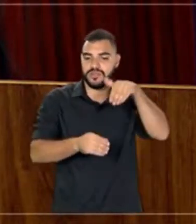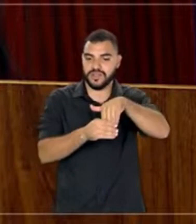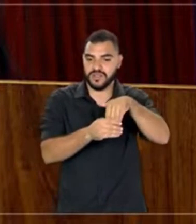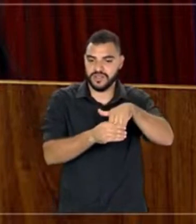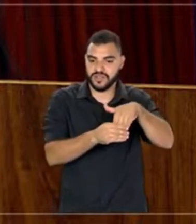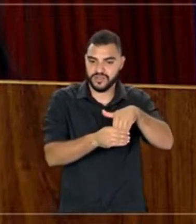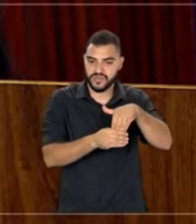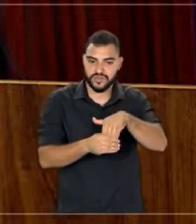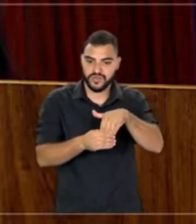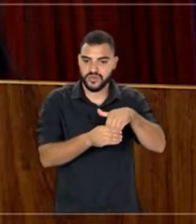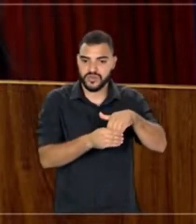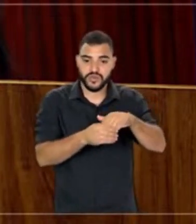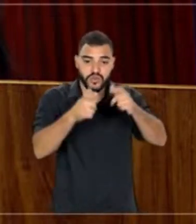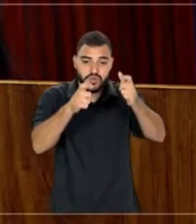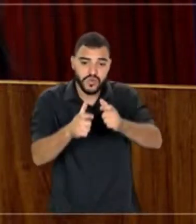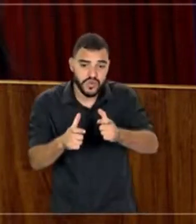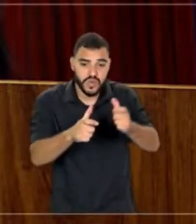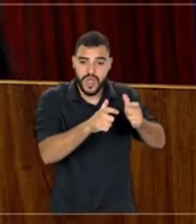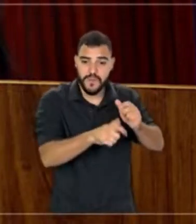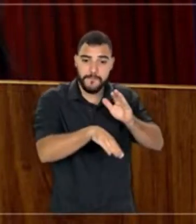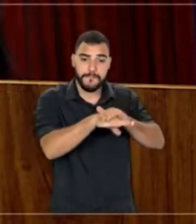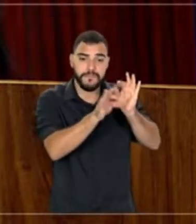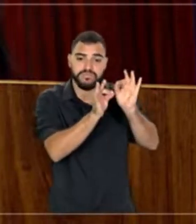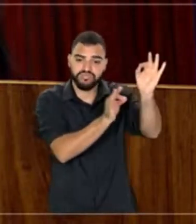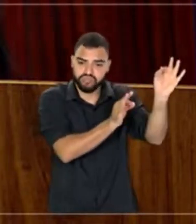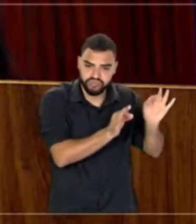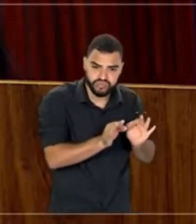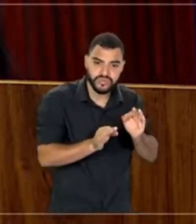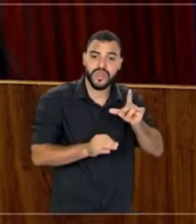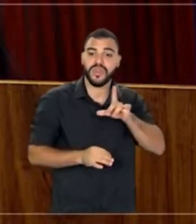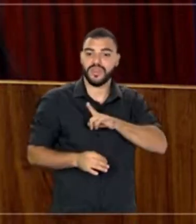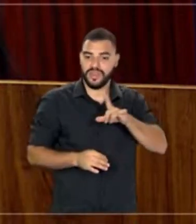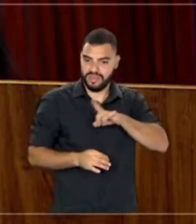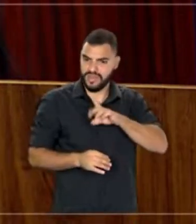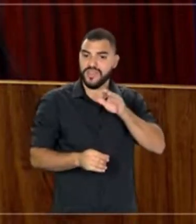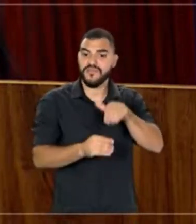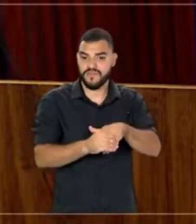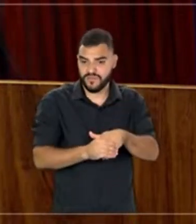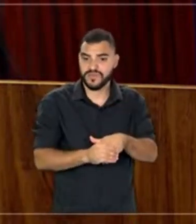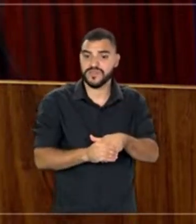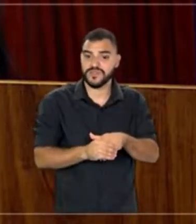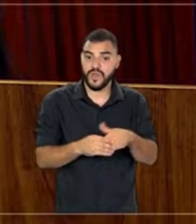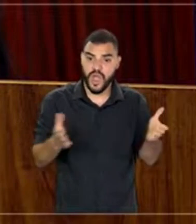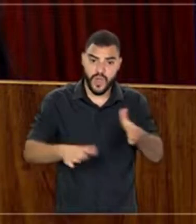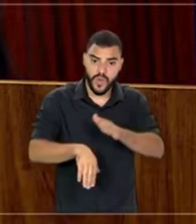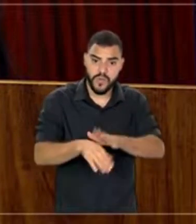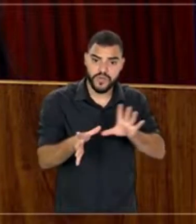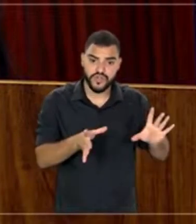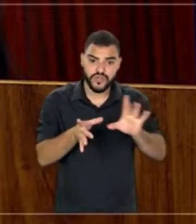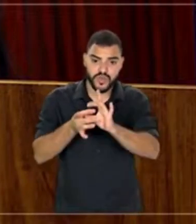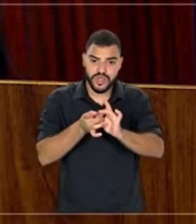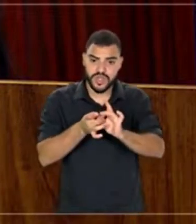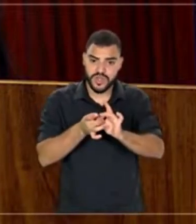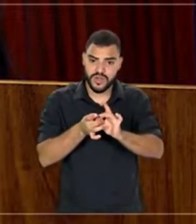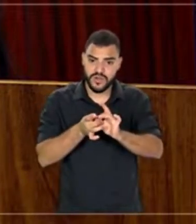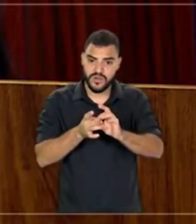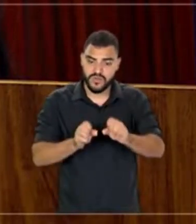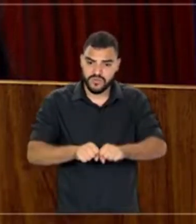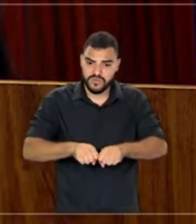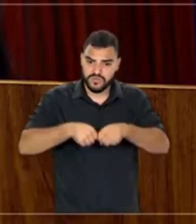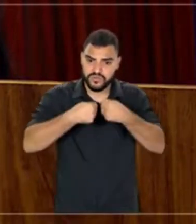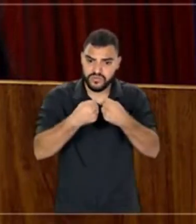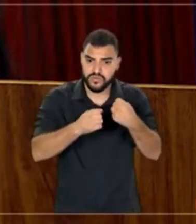mais longínquos rincões do Brasil. O momento é de união, esperança e fortalecimento da